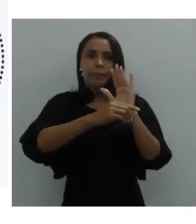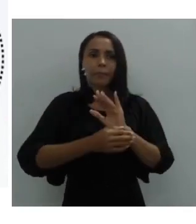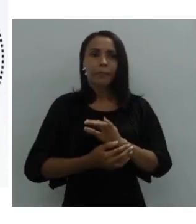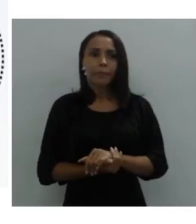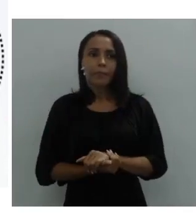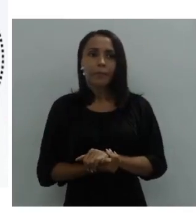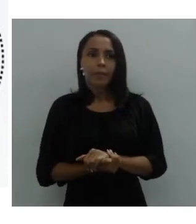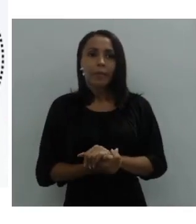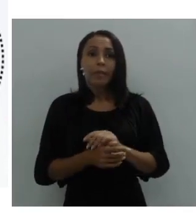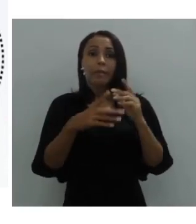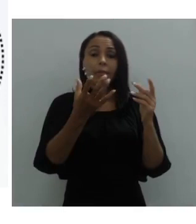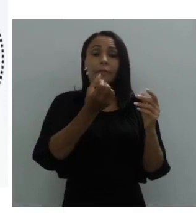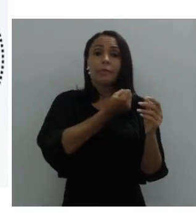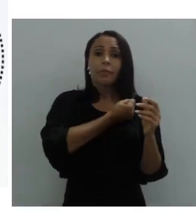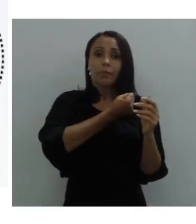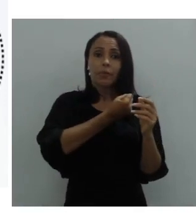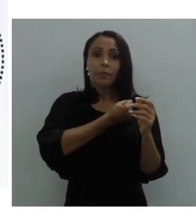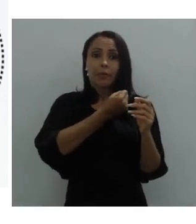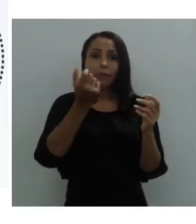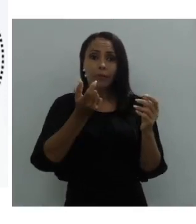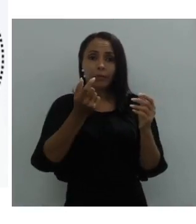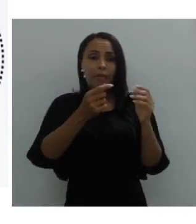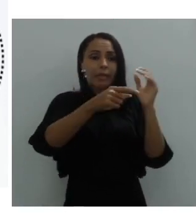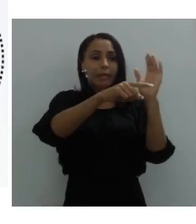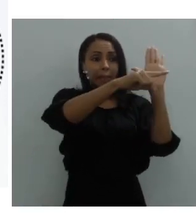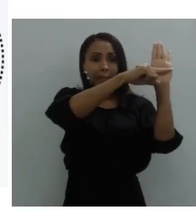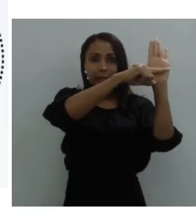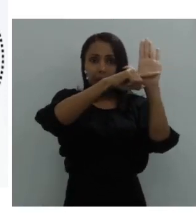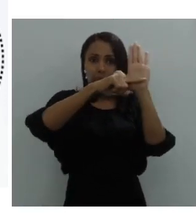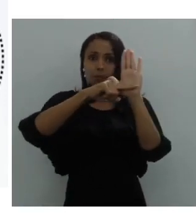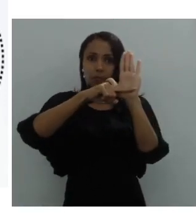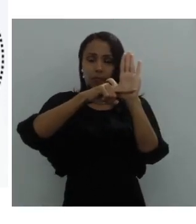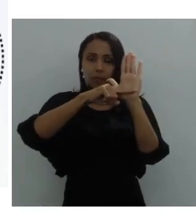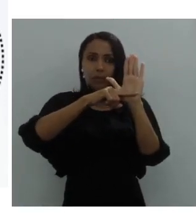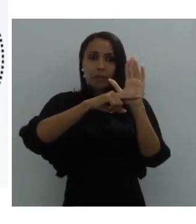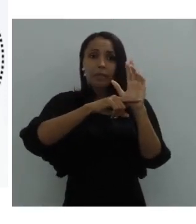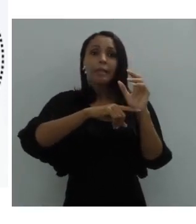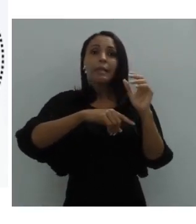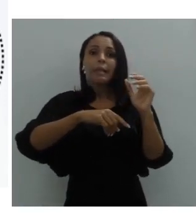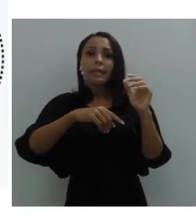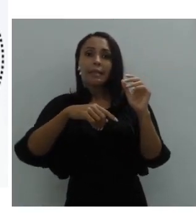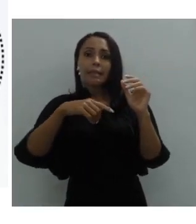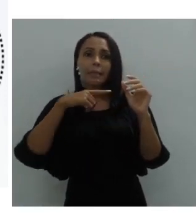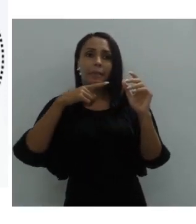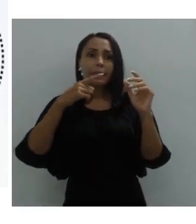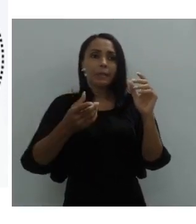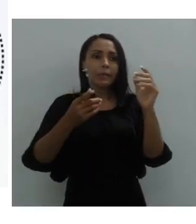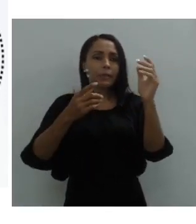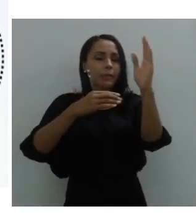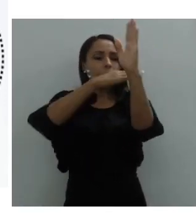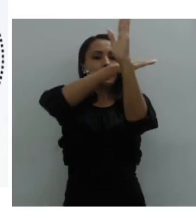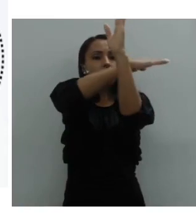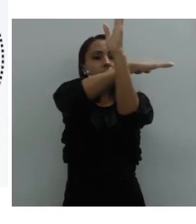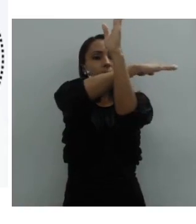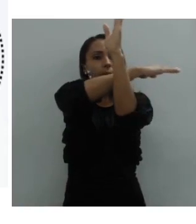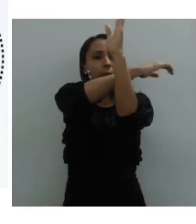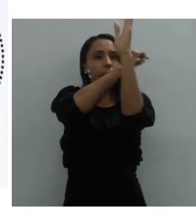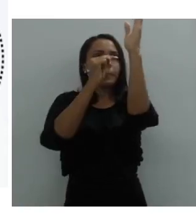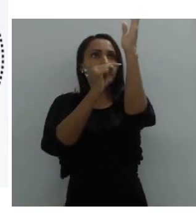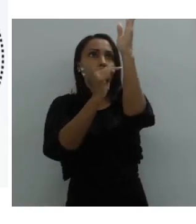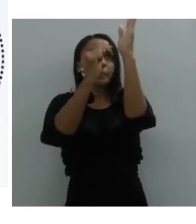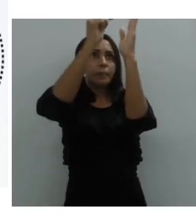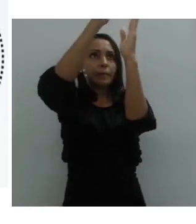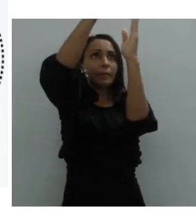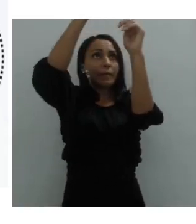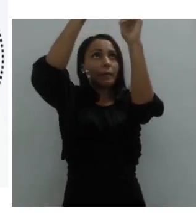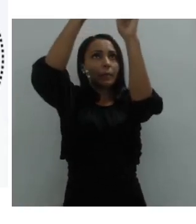Ou seja, são os números que a gente chama de números negativos. Temos também o 0 para cima, que é o